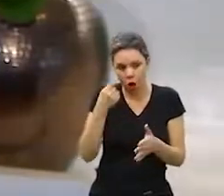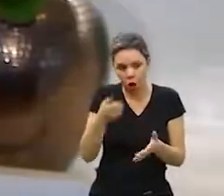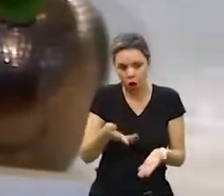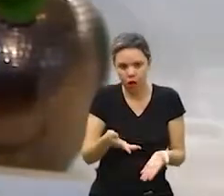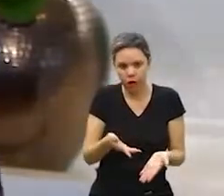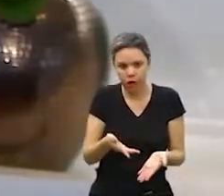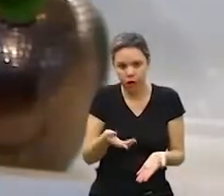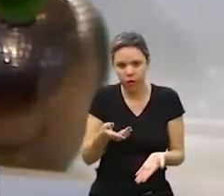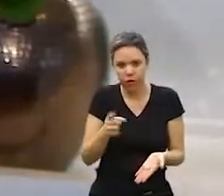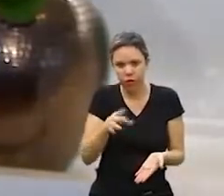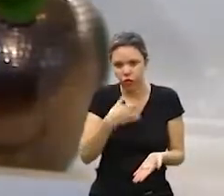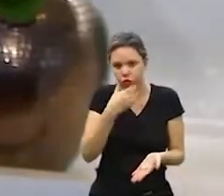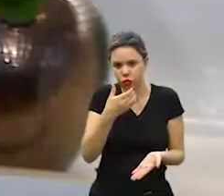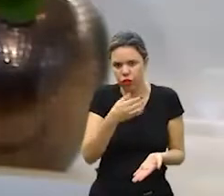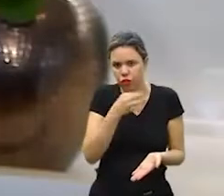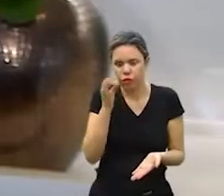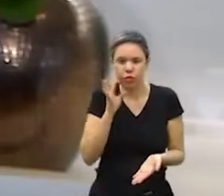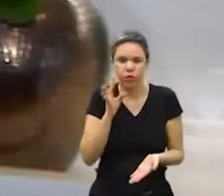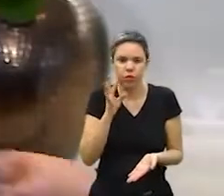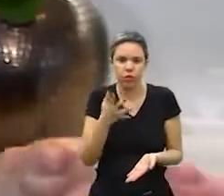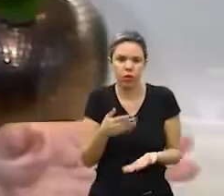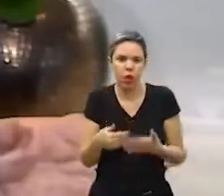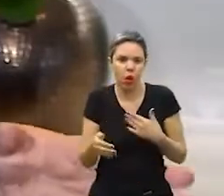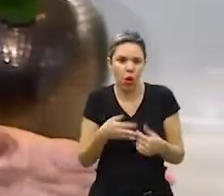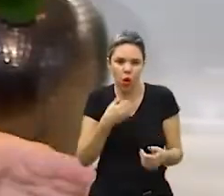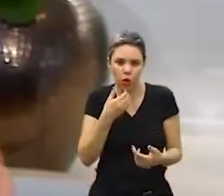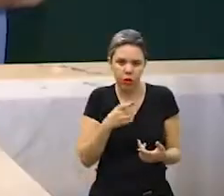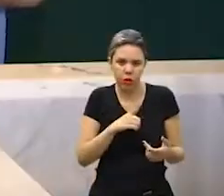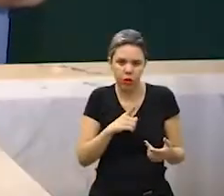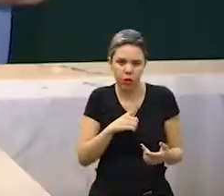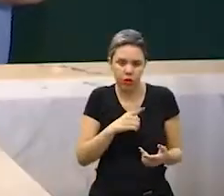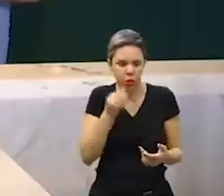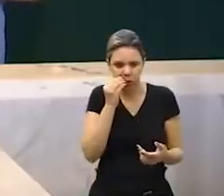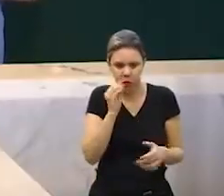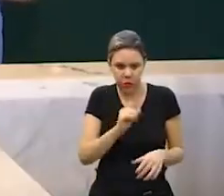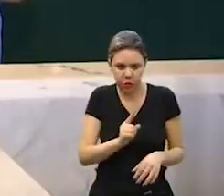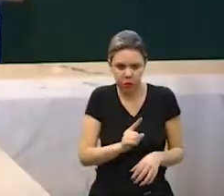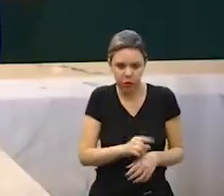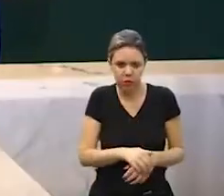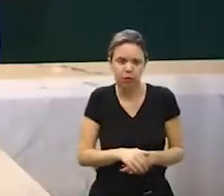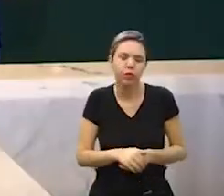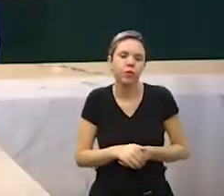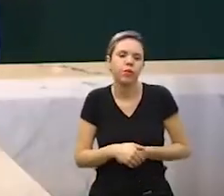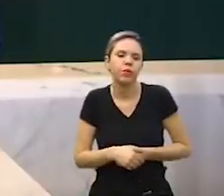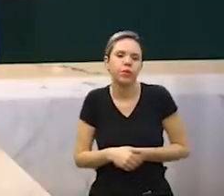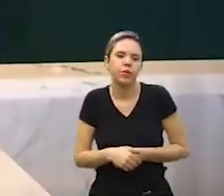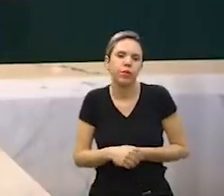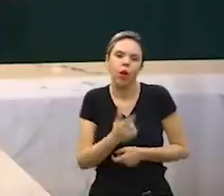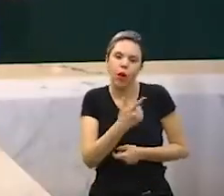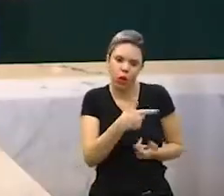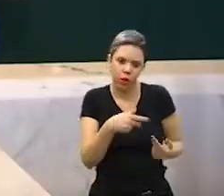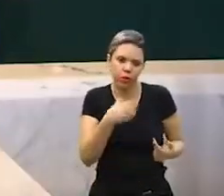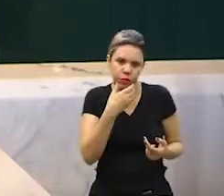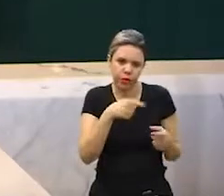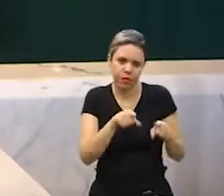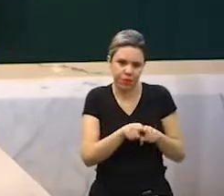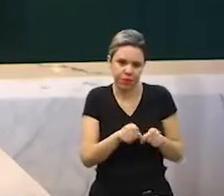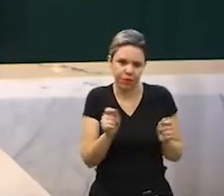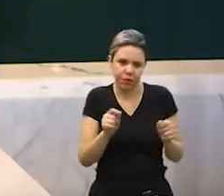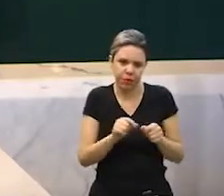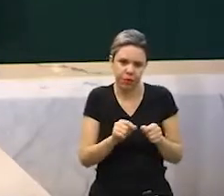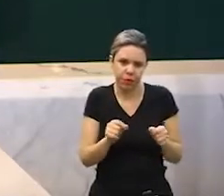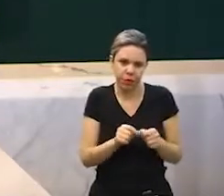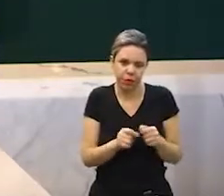de olho nisso, você vai ver que a sua frutinha fica bem bacana. E qualquer fruta, tá? Não é só limão, tem outras frutas que dá